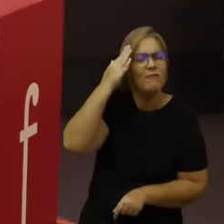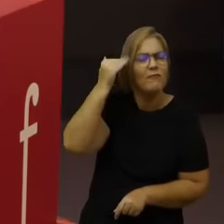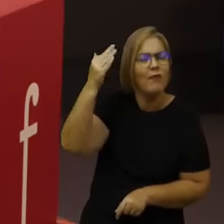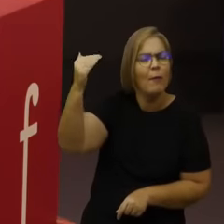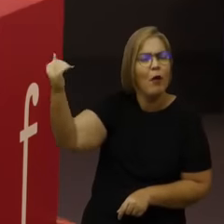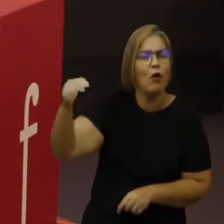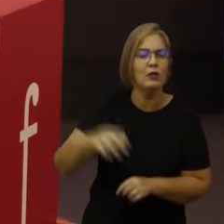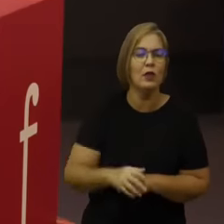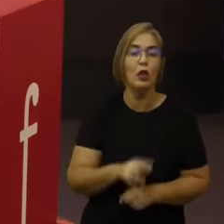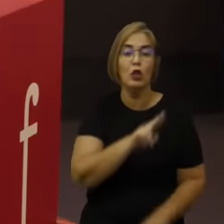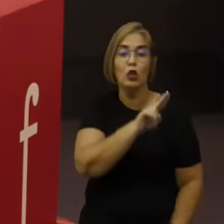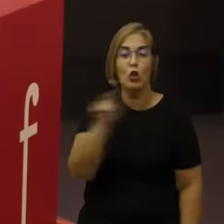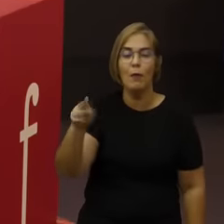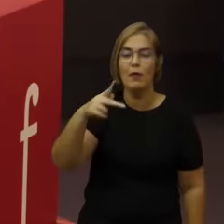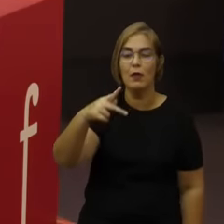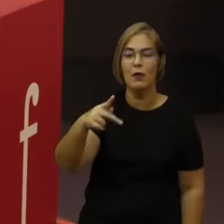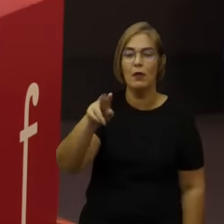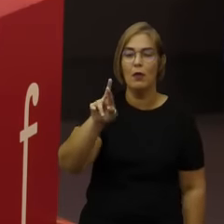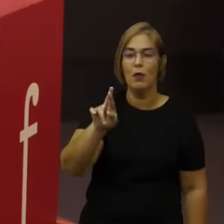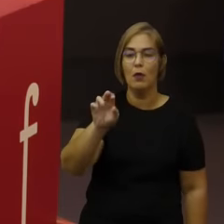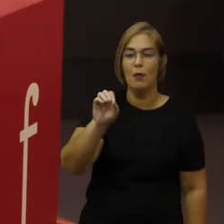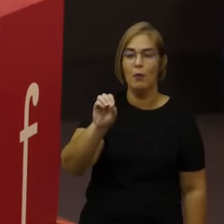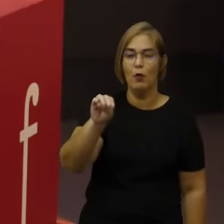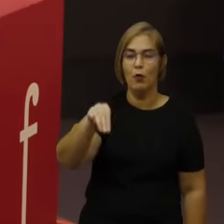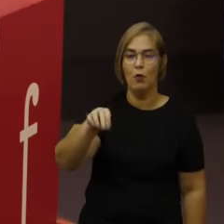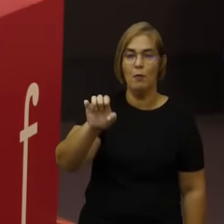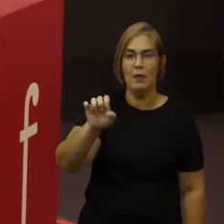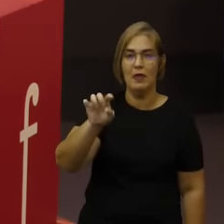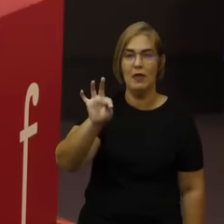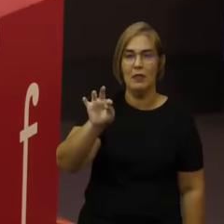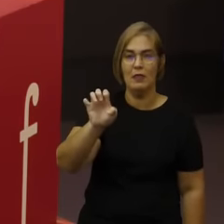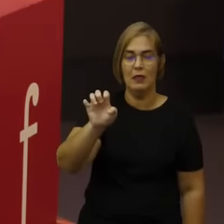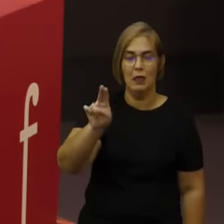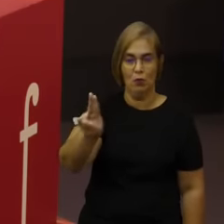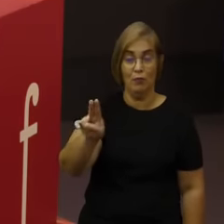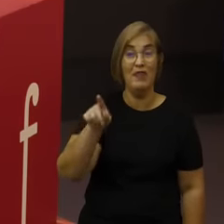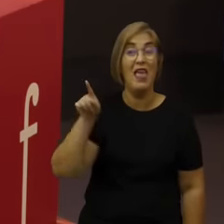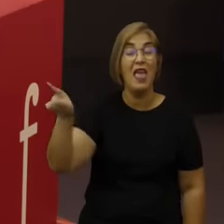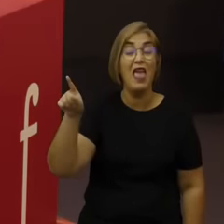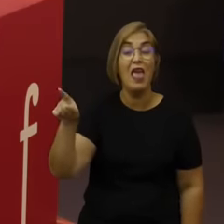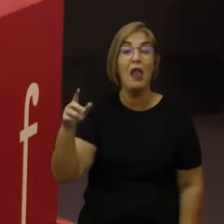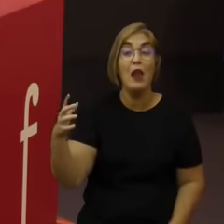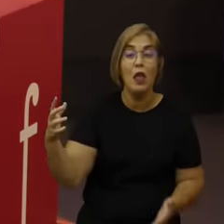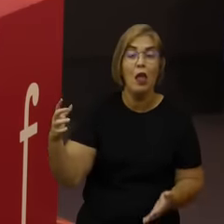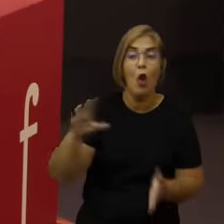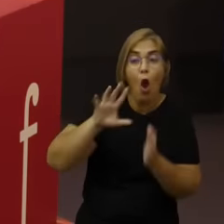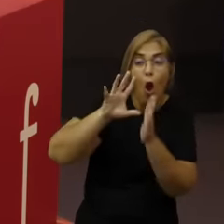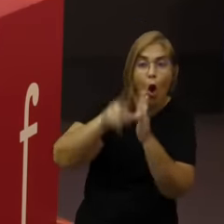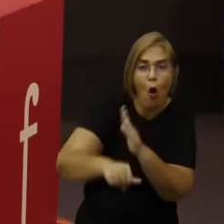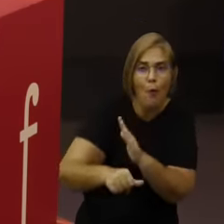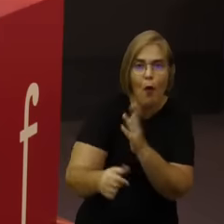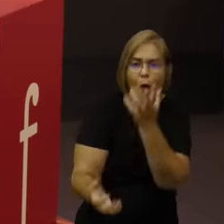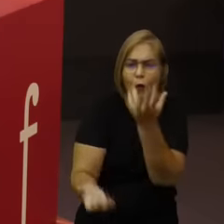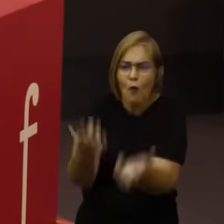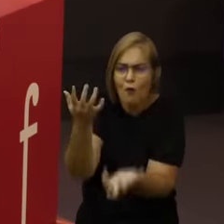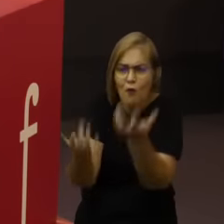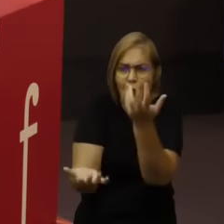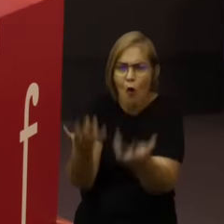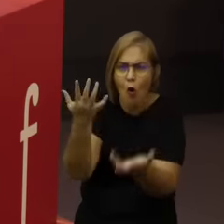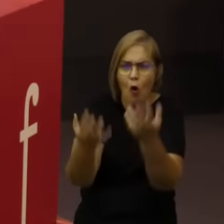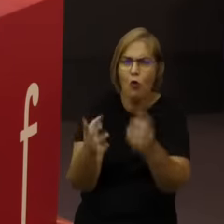Prometeu. Prometeu, todo mundo sabe, roubou o fogo dos deuses. Este fogo é simbol é o símbolo do do fogo da técnica, da